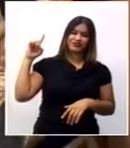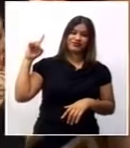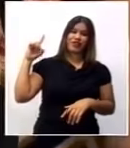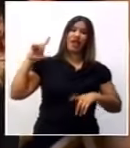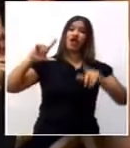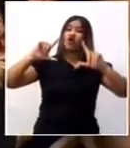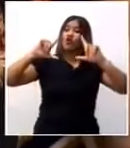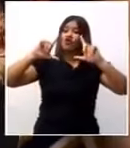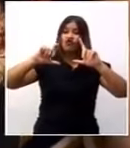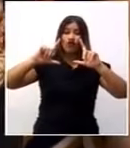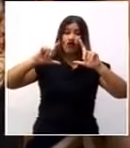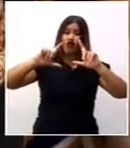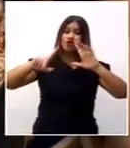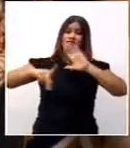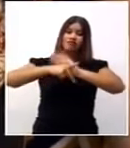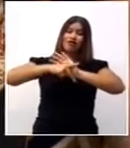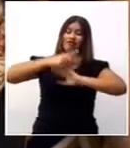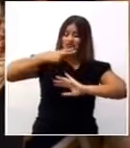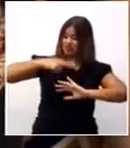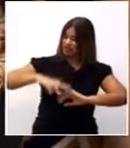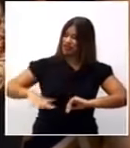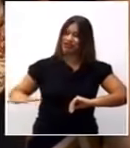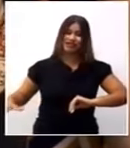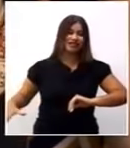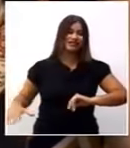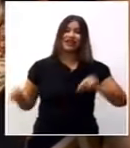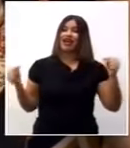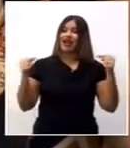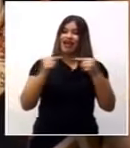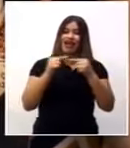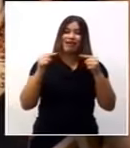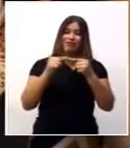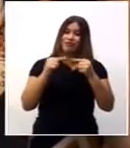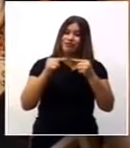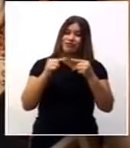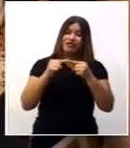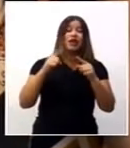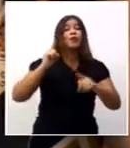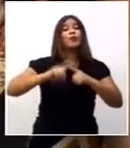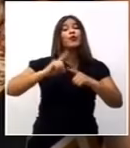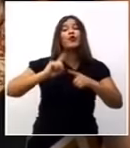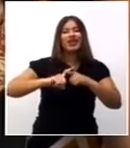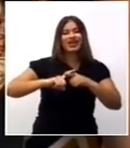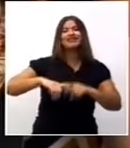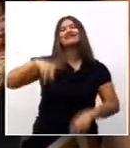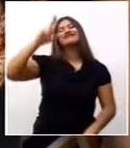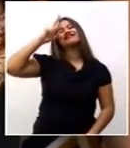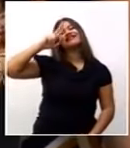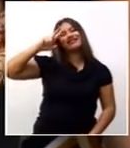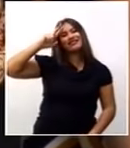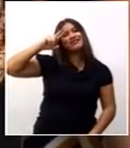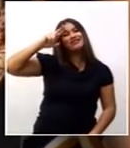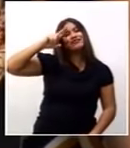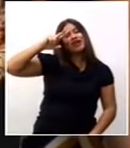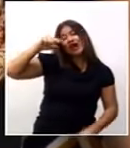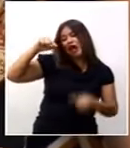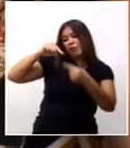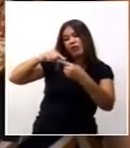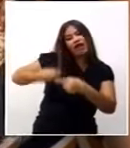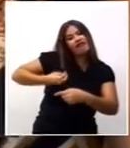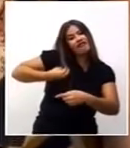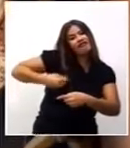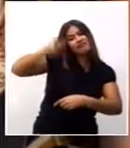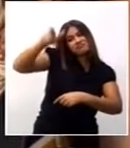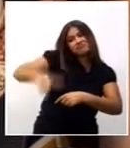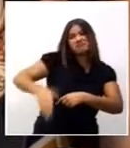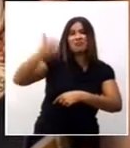infância, ela também é uma fonte histórica. Ela é uma fonte histórica, uma lembrança também de algum momento histórico de uma pessoa. Se